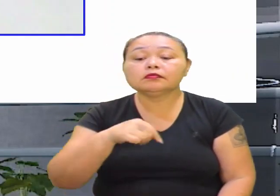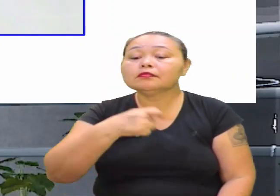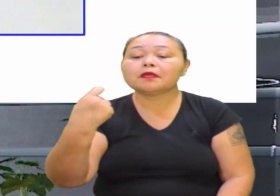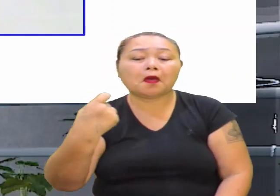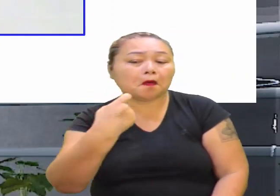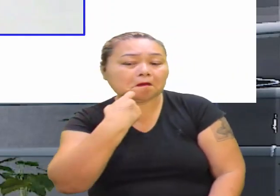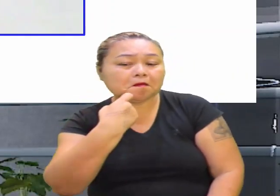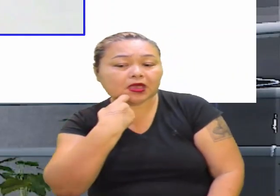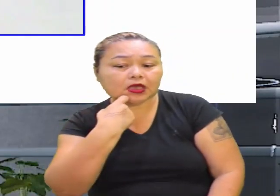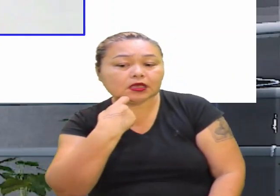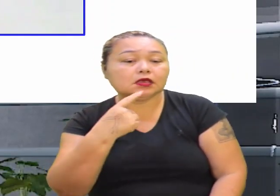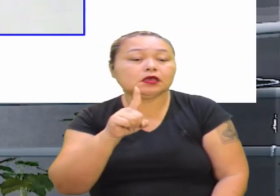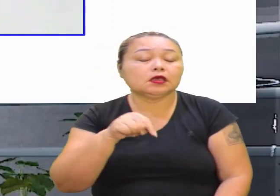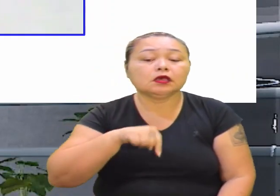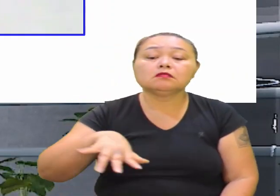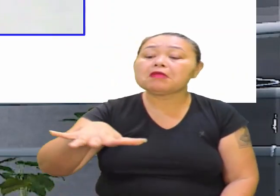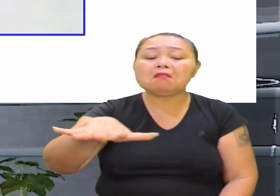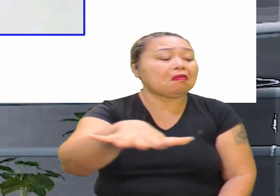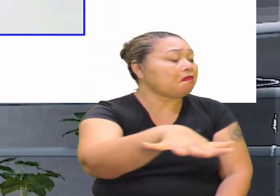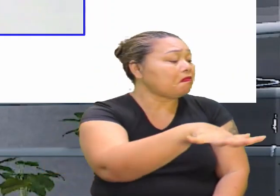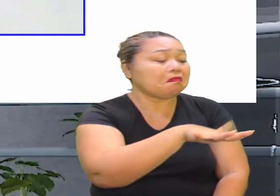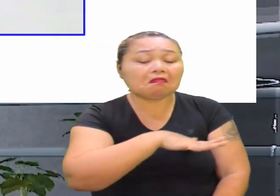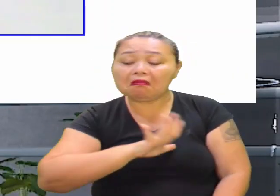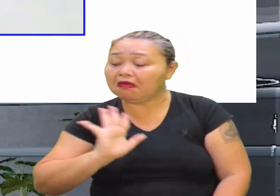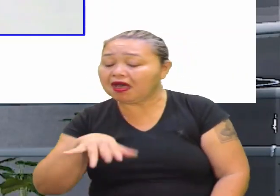piscicultura, esses animais da nossa pecuária,